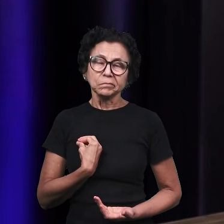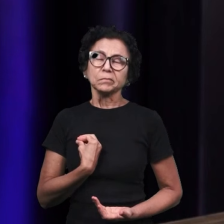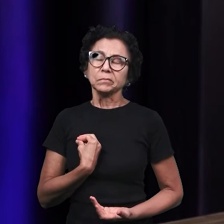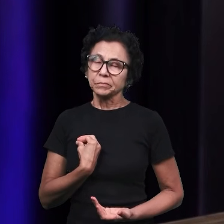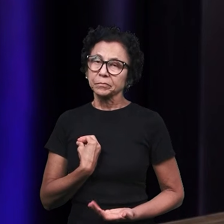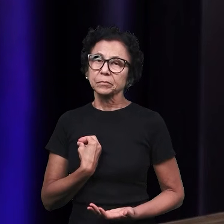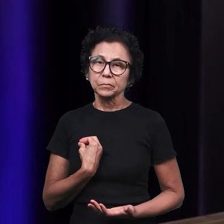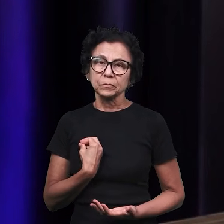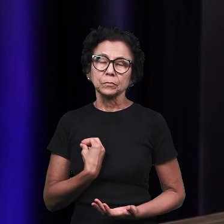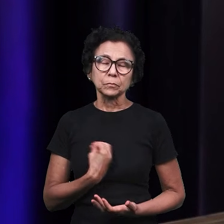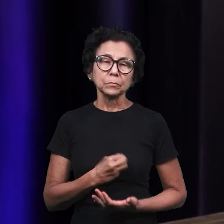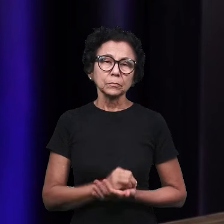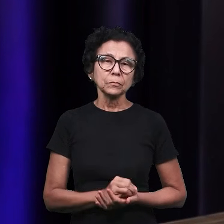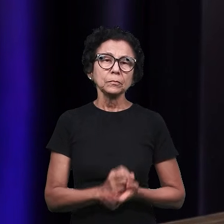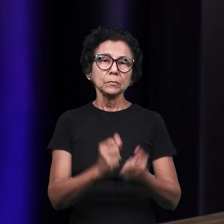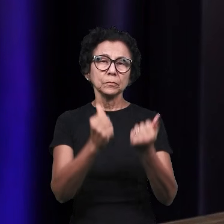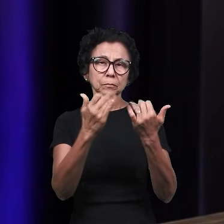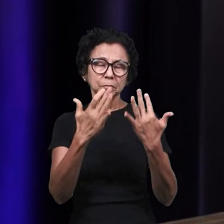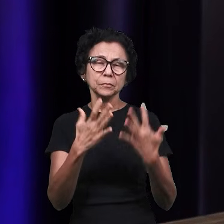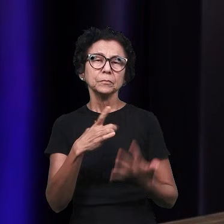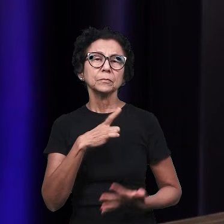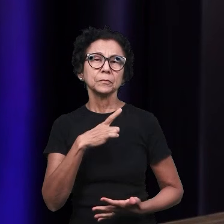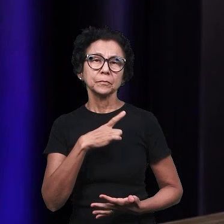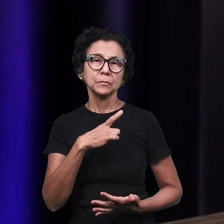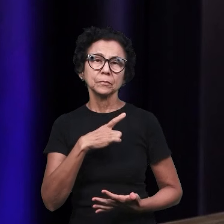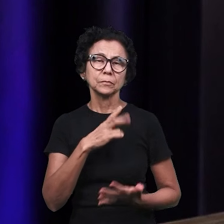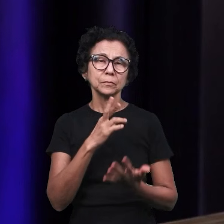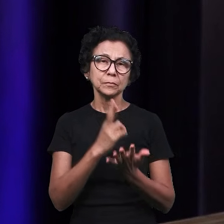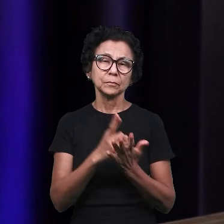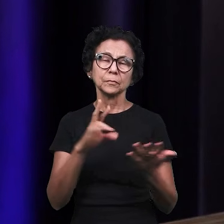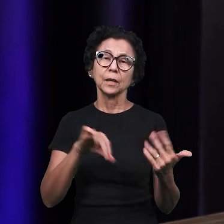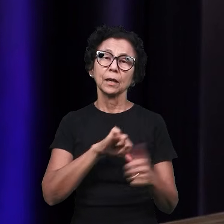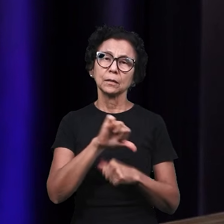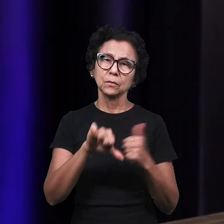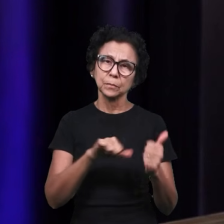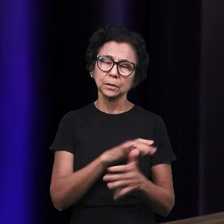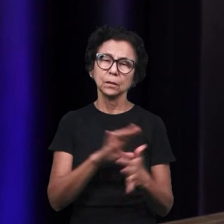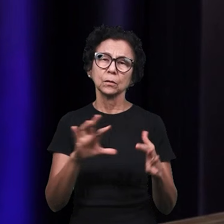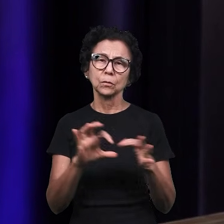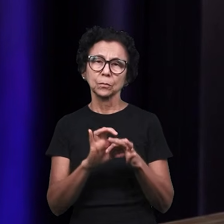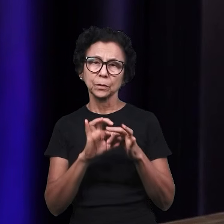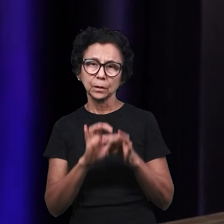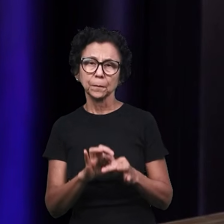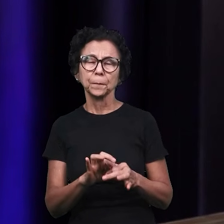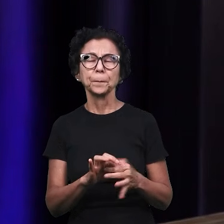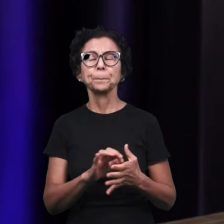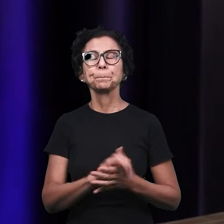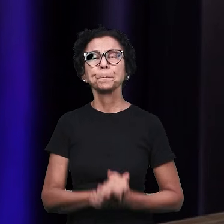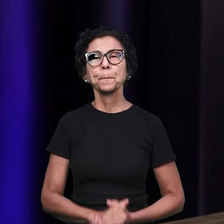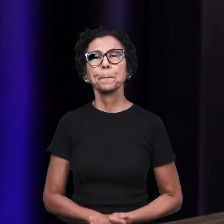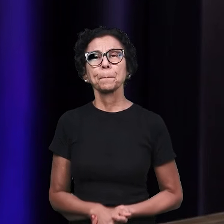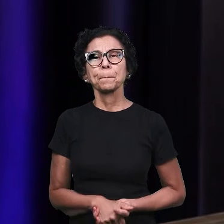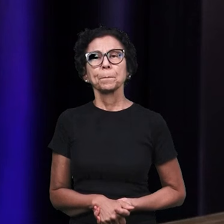o Senhor está presente, gera frutos, né? Então essa foi a preocupação do Senhor. Então